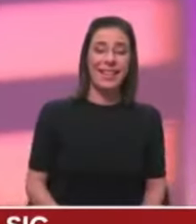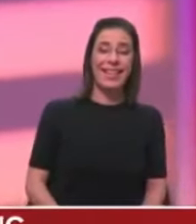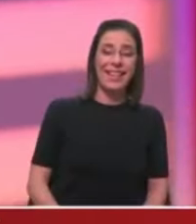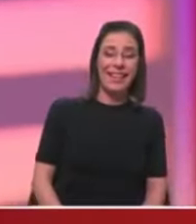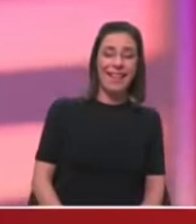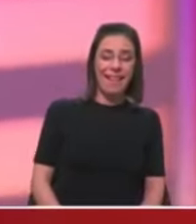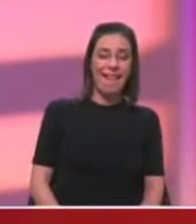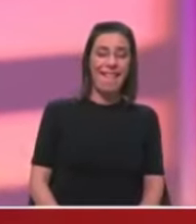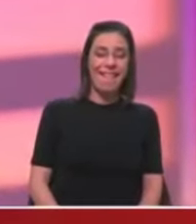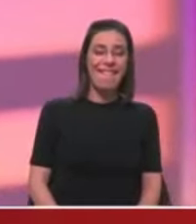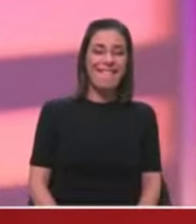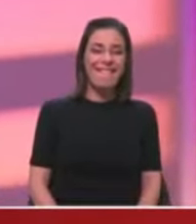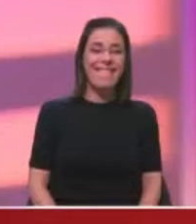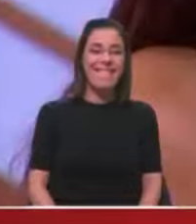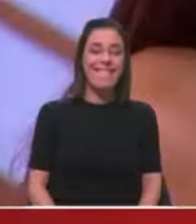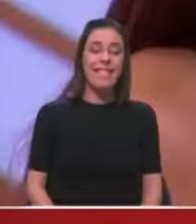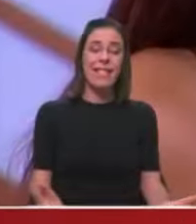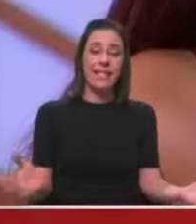bastante.